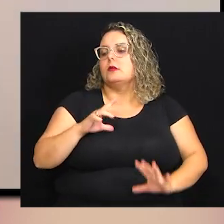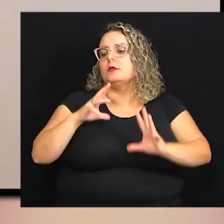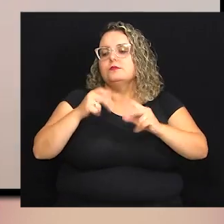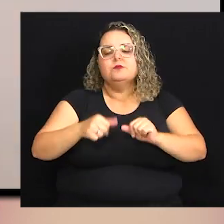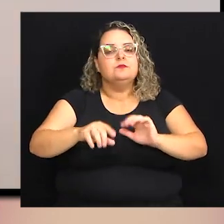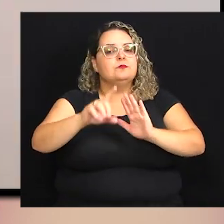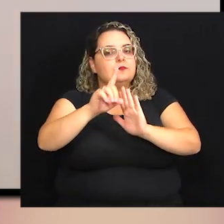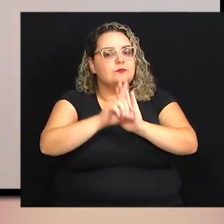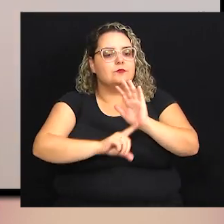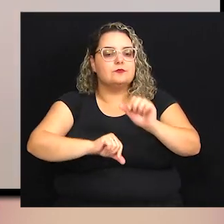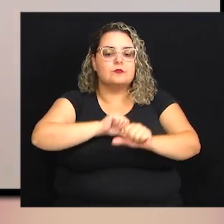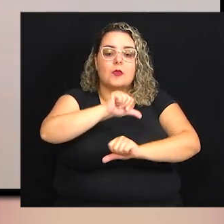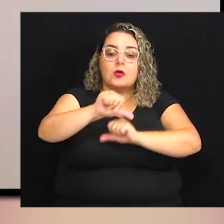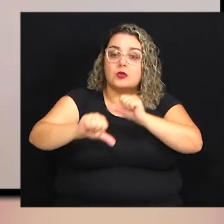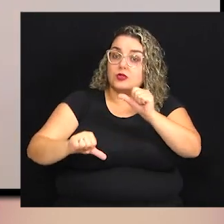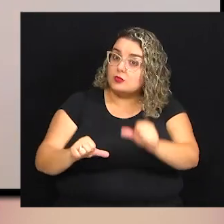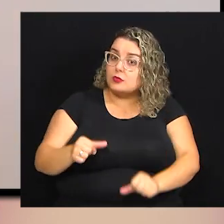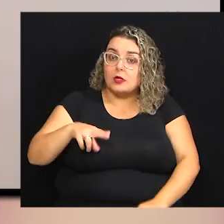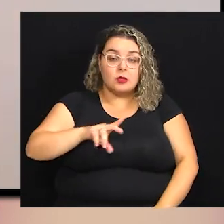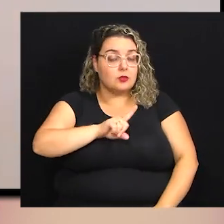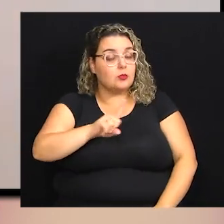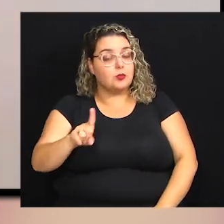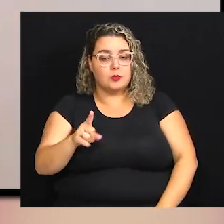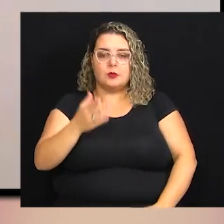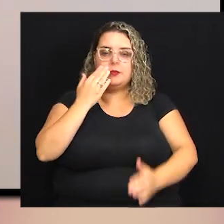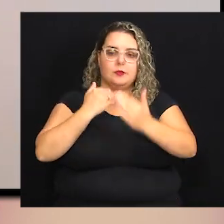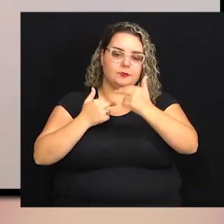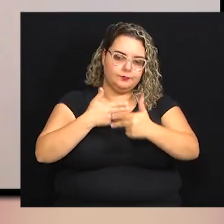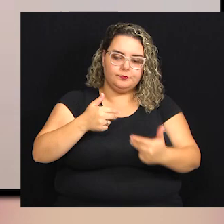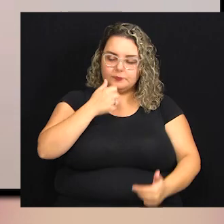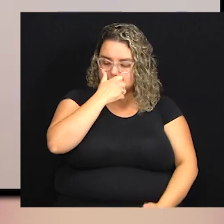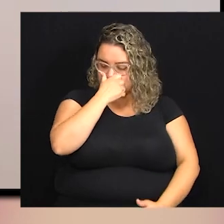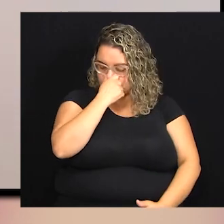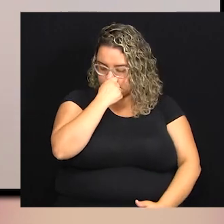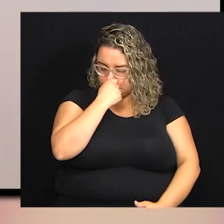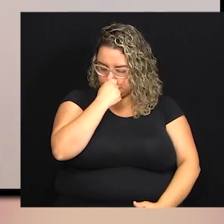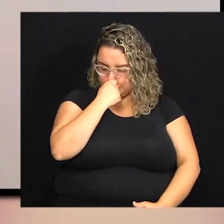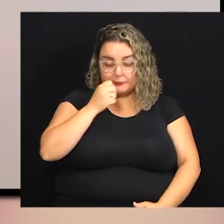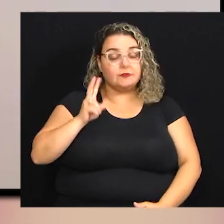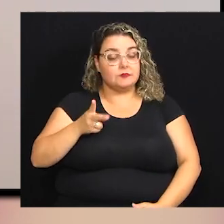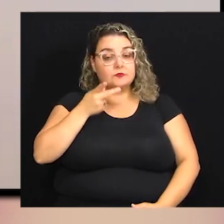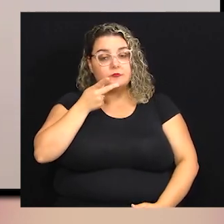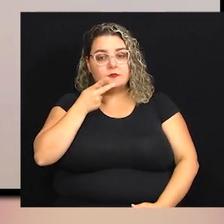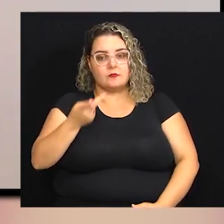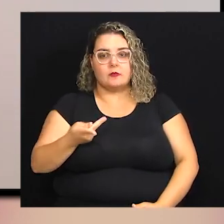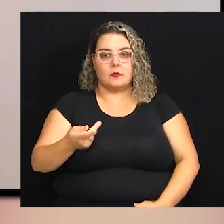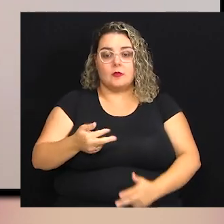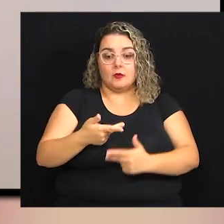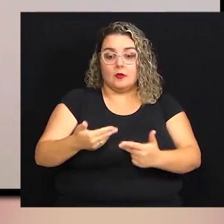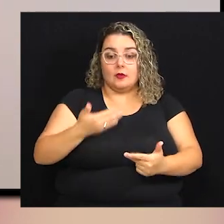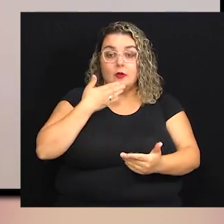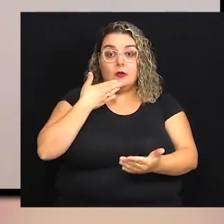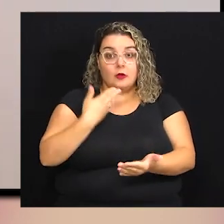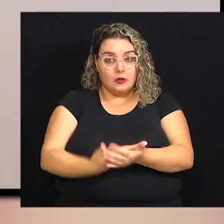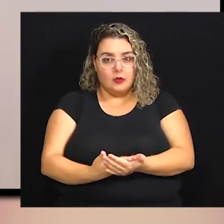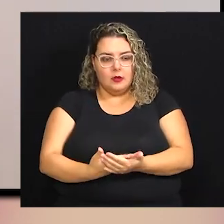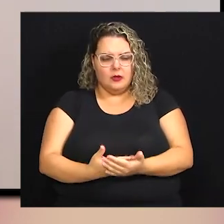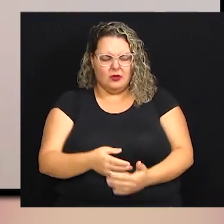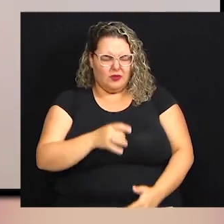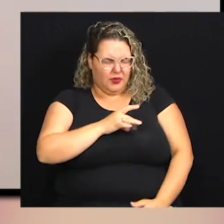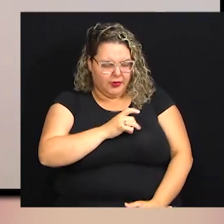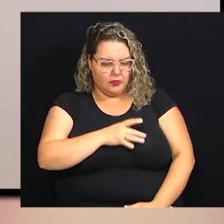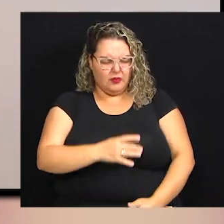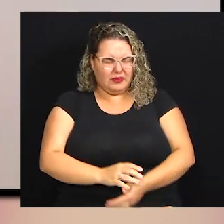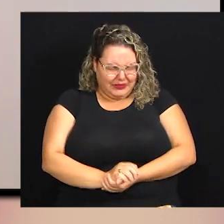o direito de mudar ou não a alimentação. Eu sempre falo isso, porque às vezes algumas coisas assustam,